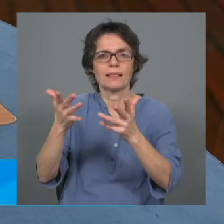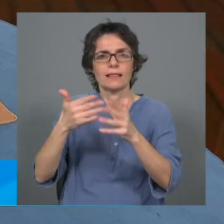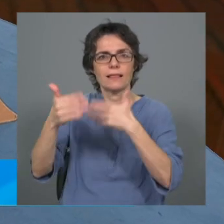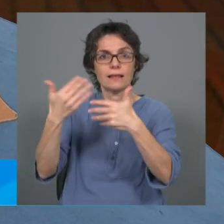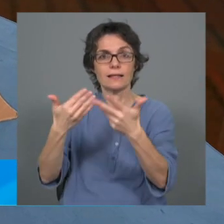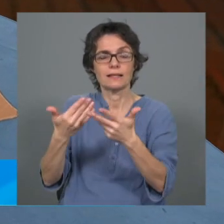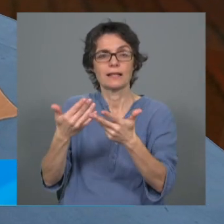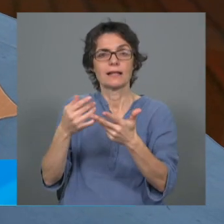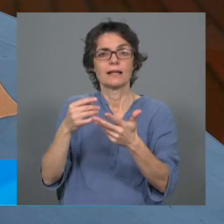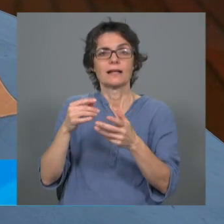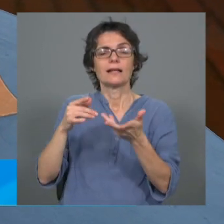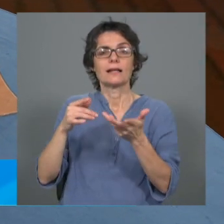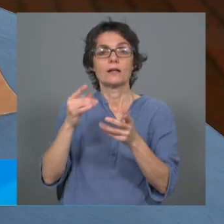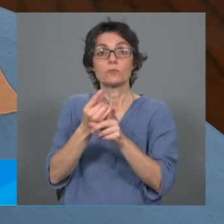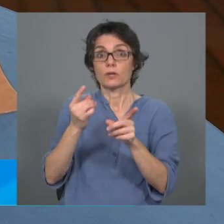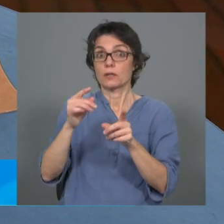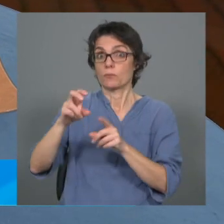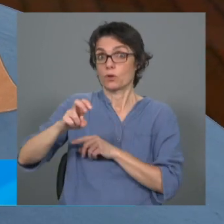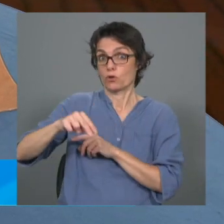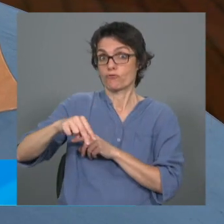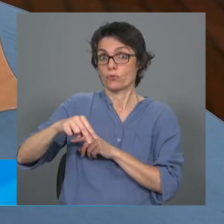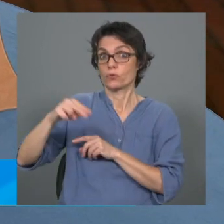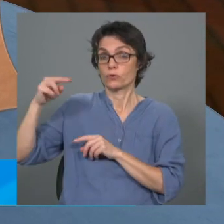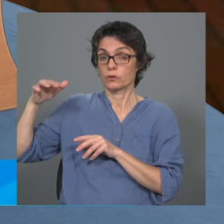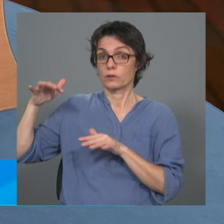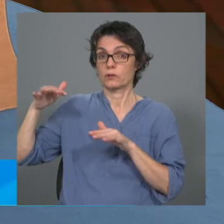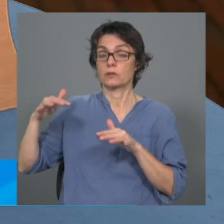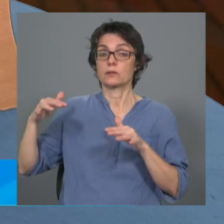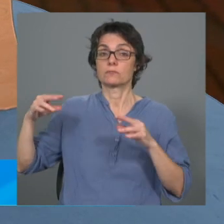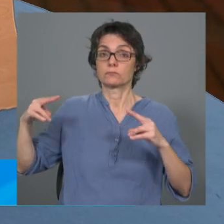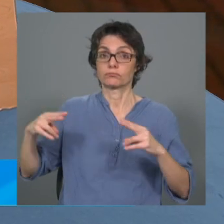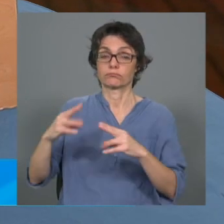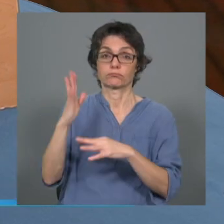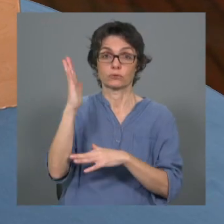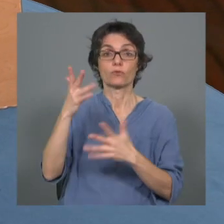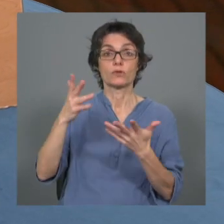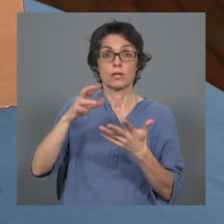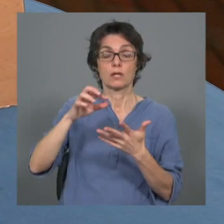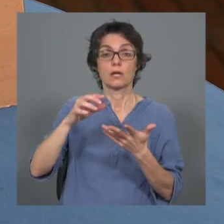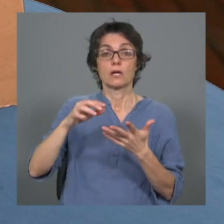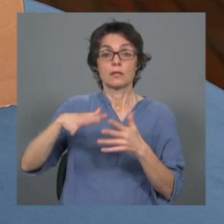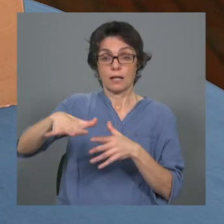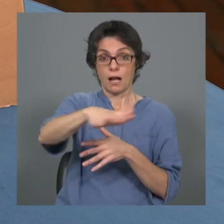acontece a Assembleia Diocesana que quererá precisamente tomar o pulso, não é?